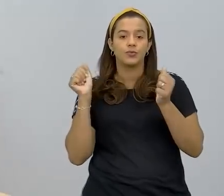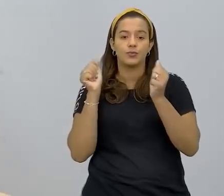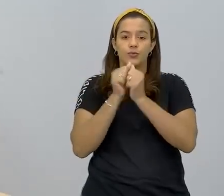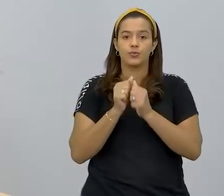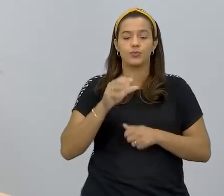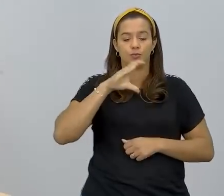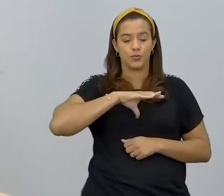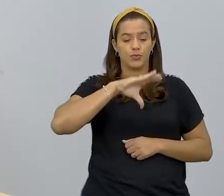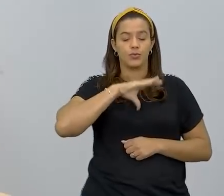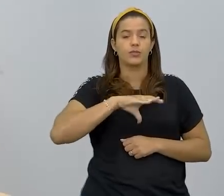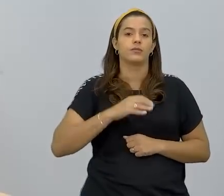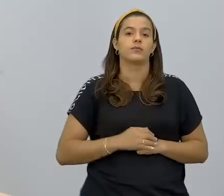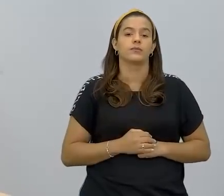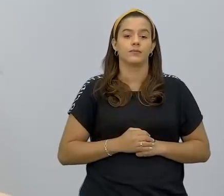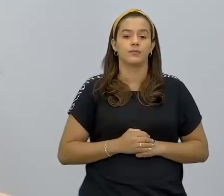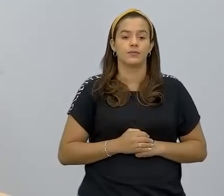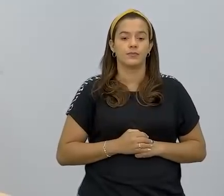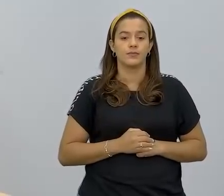Pode voltar ao slide.